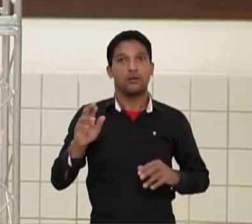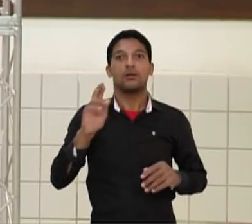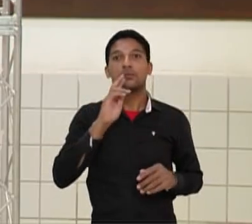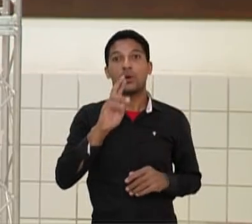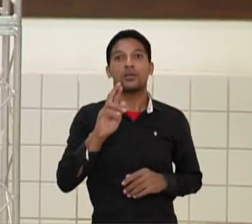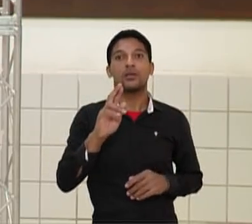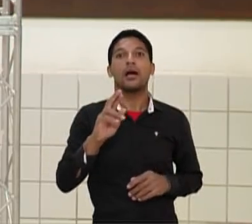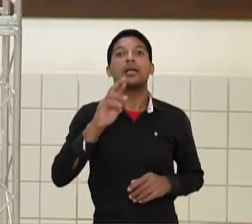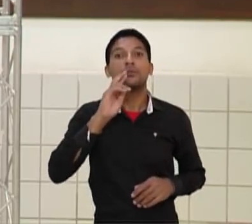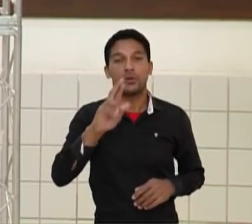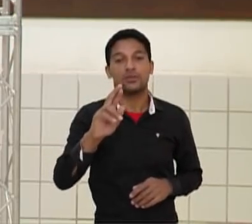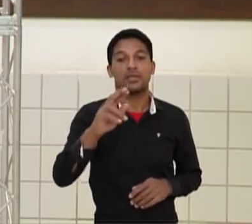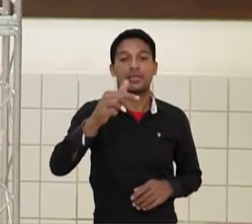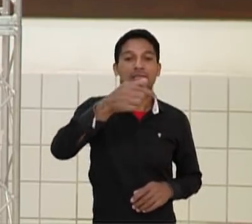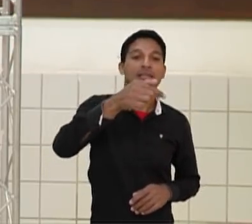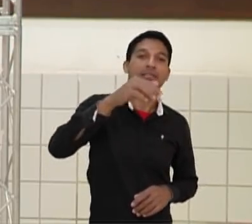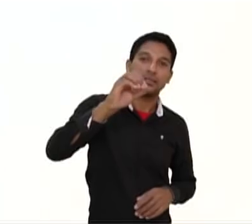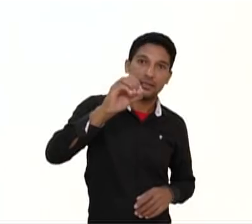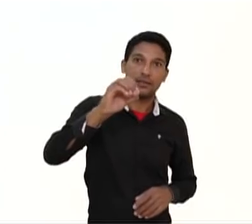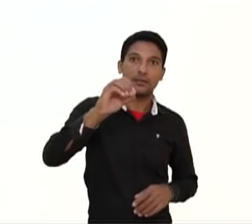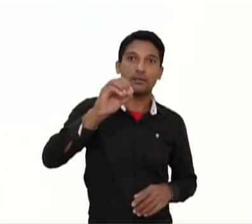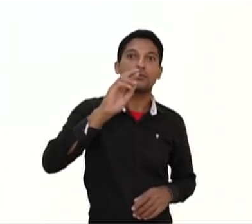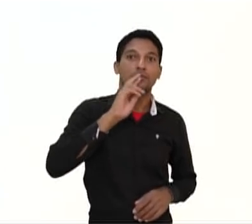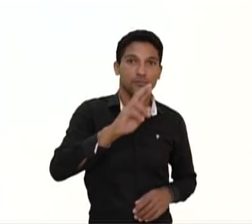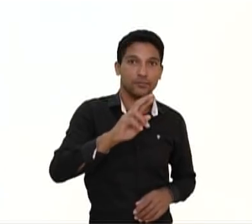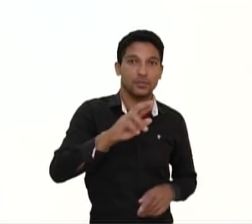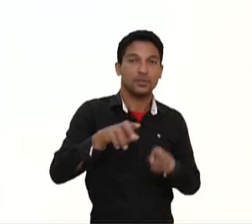70 e 140. Vamos conferir?